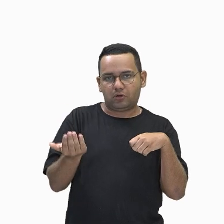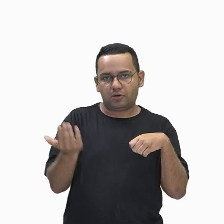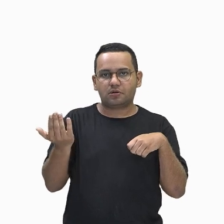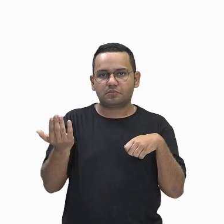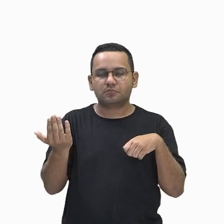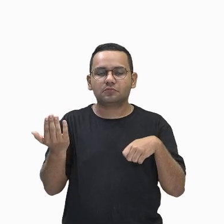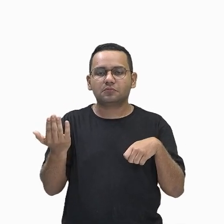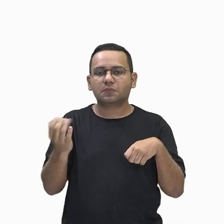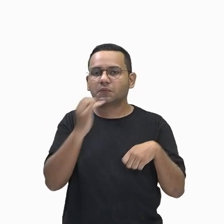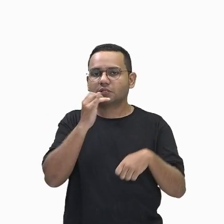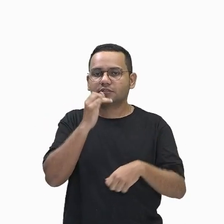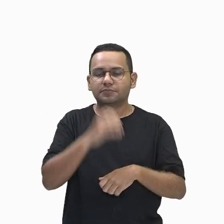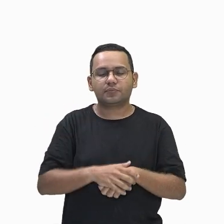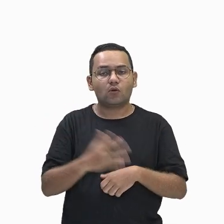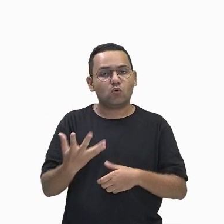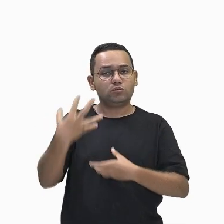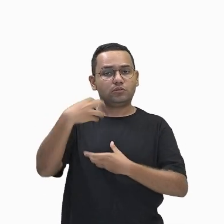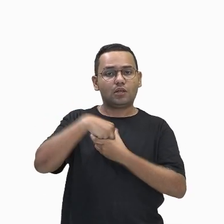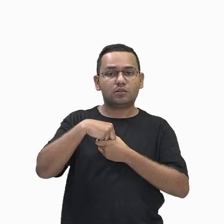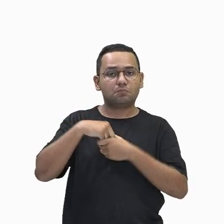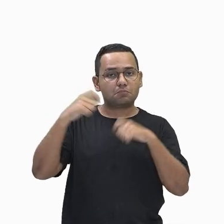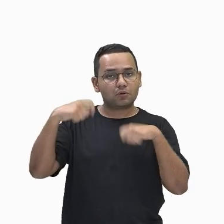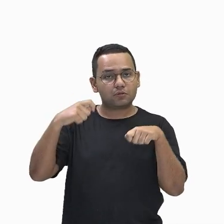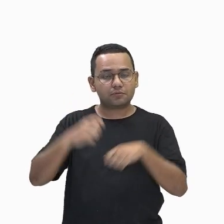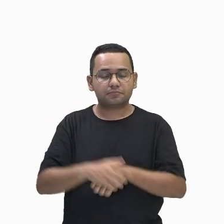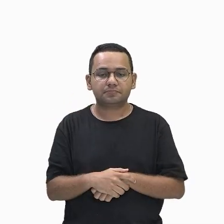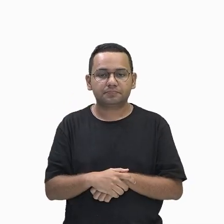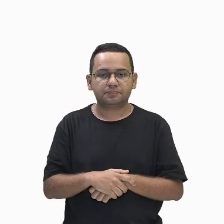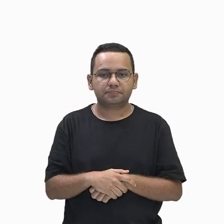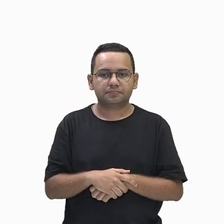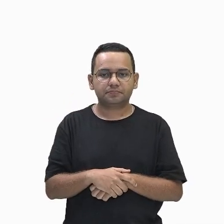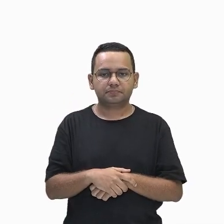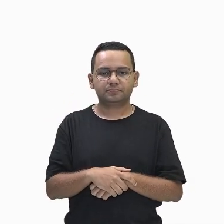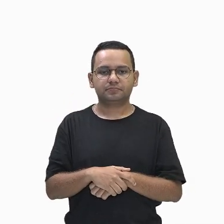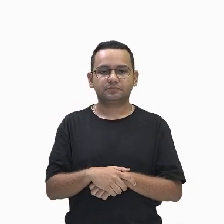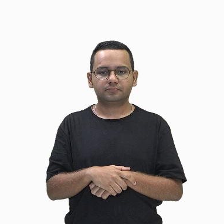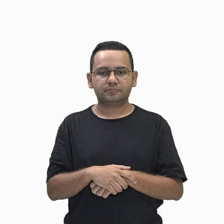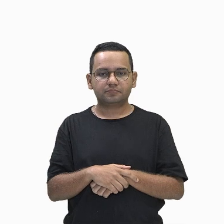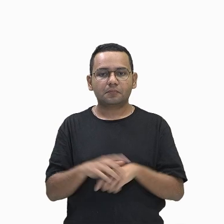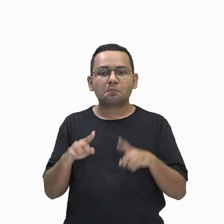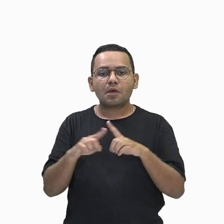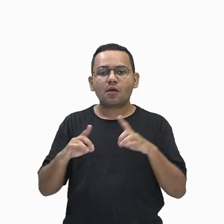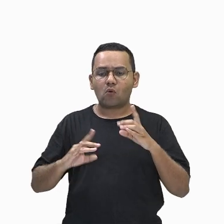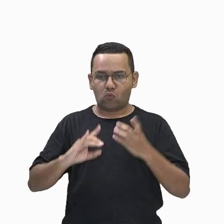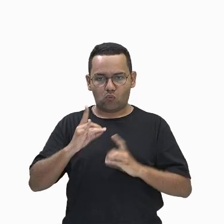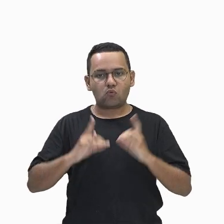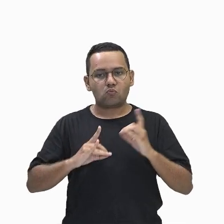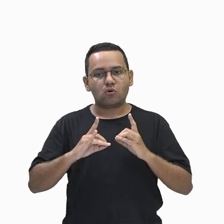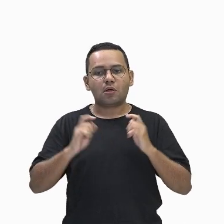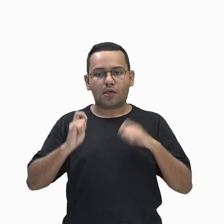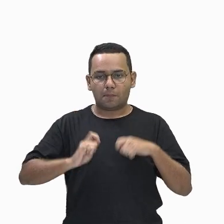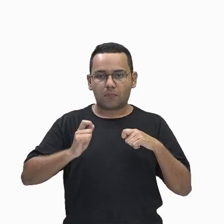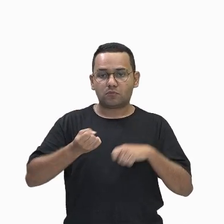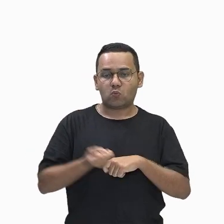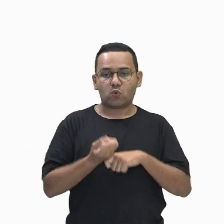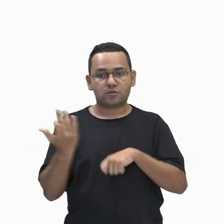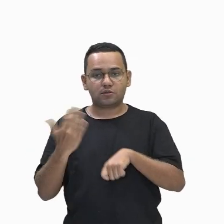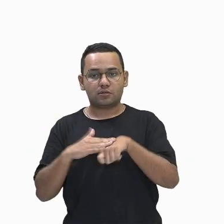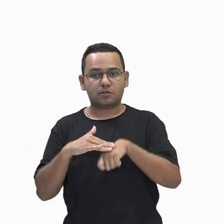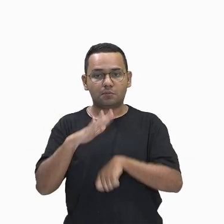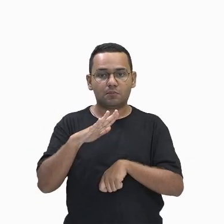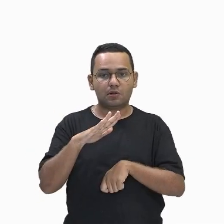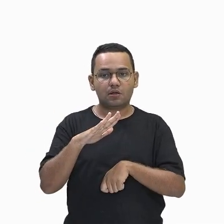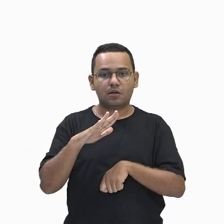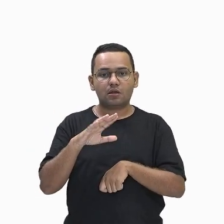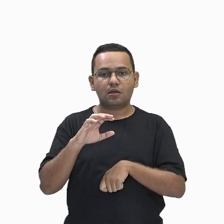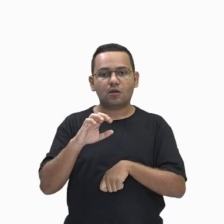corpo ou de condições internas do nosso corpo também. E aí um hormônio ou outro pode ser liberado em maior quantidade ou pode passar